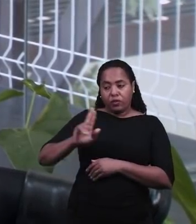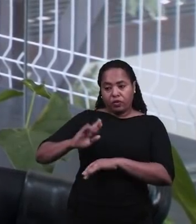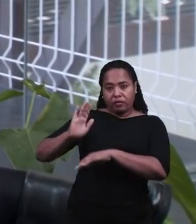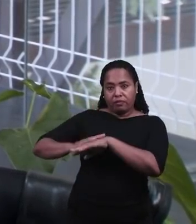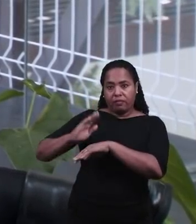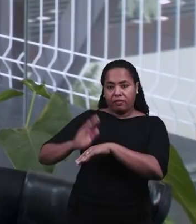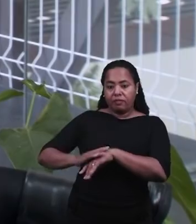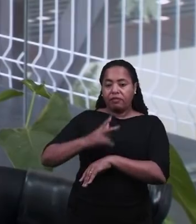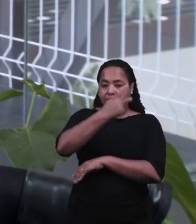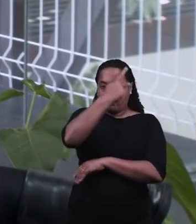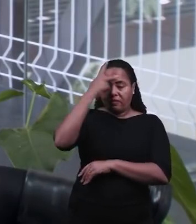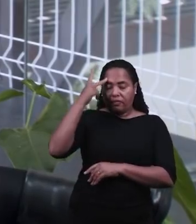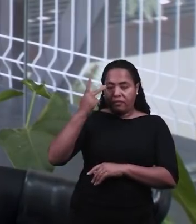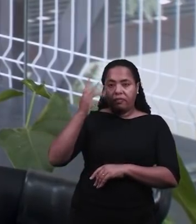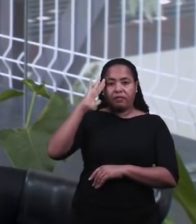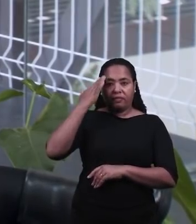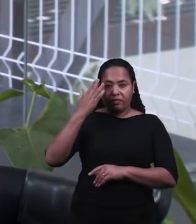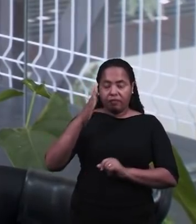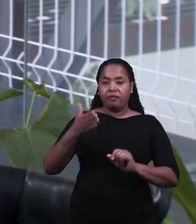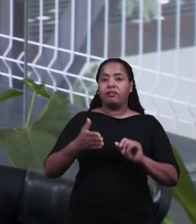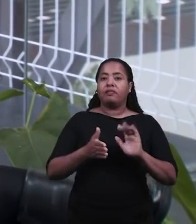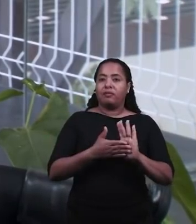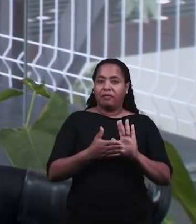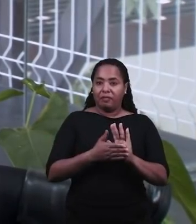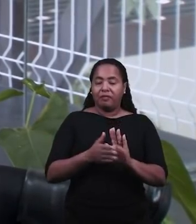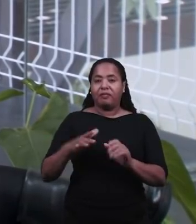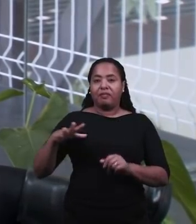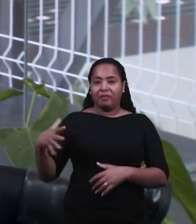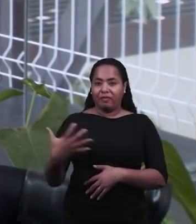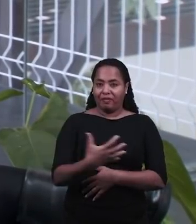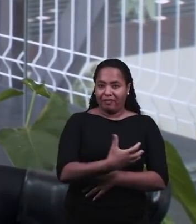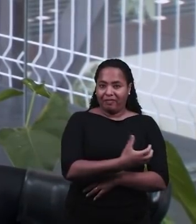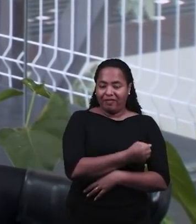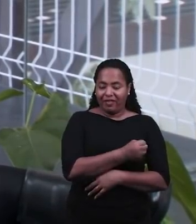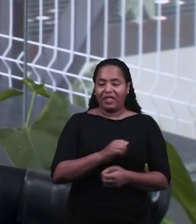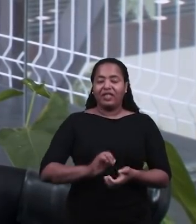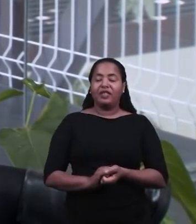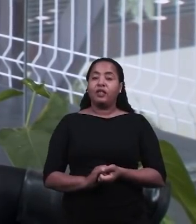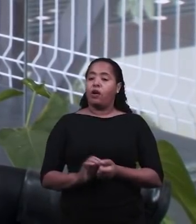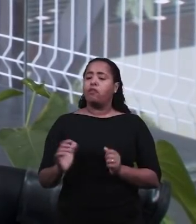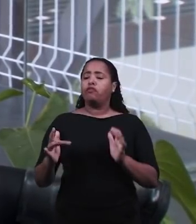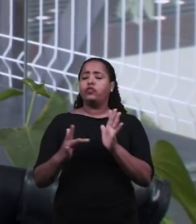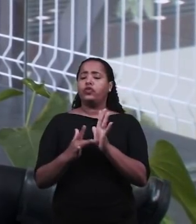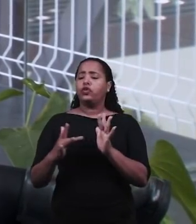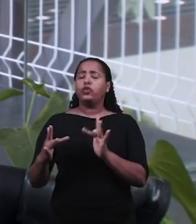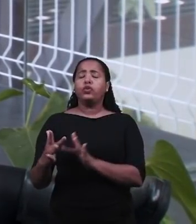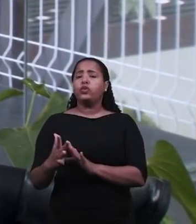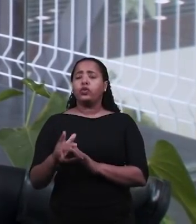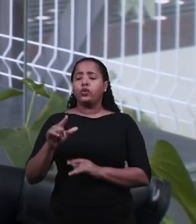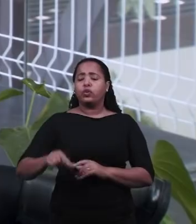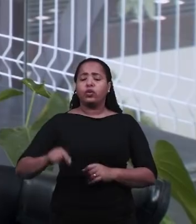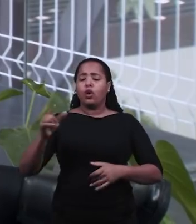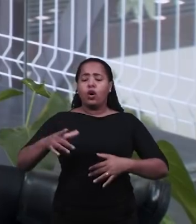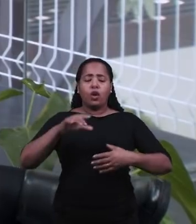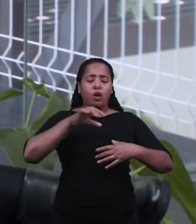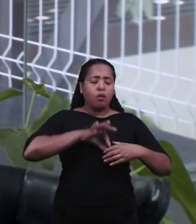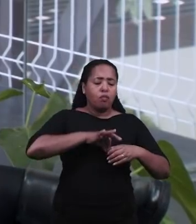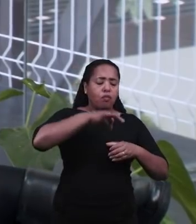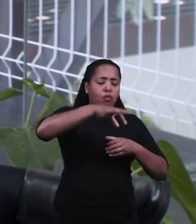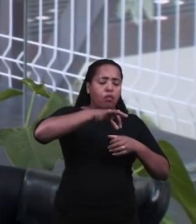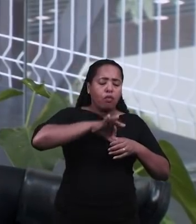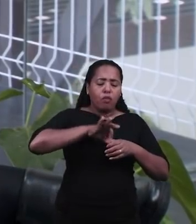projeto de salvação. E nessa parábola, Jesus discorre sobre uma semeadura e sobre 4